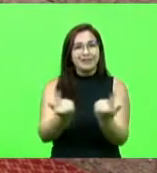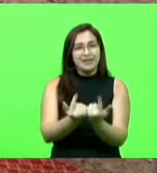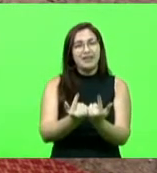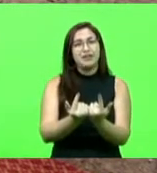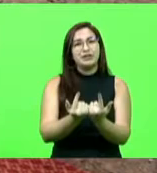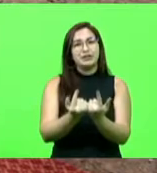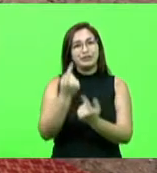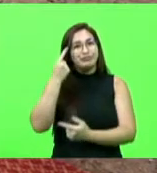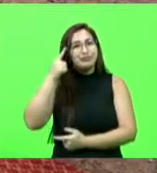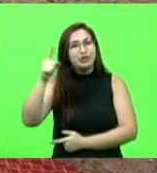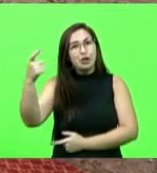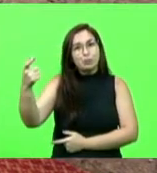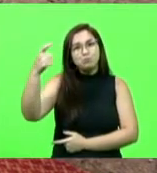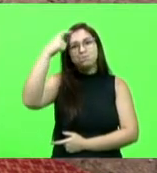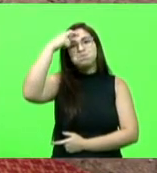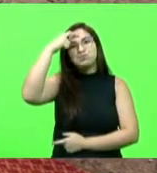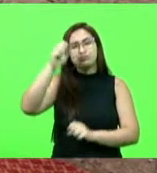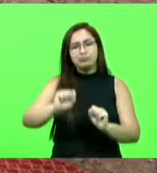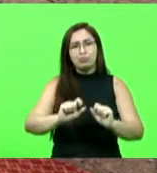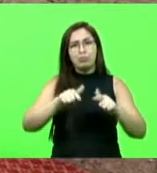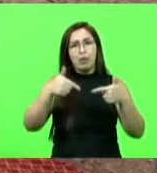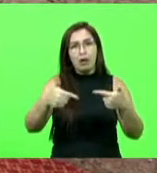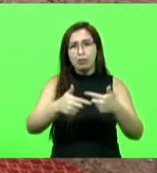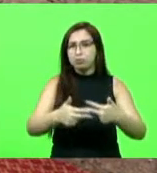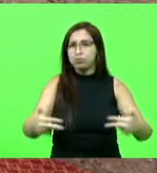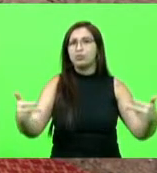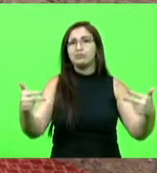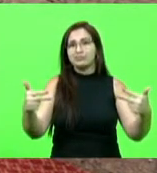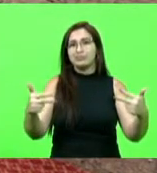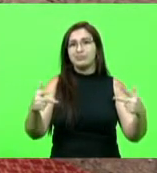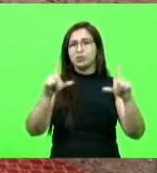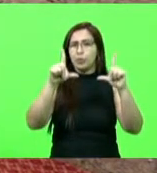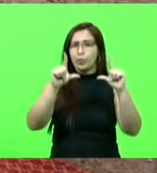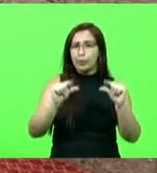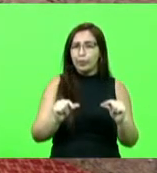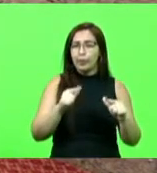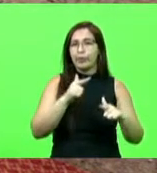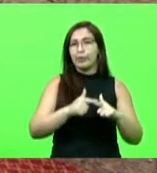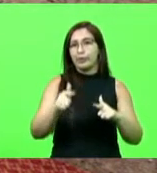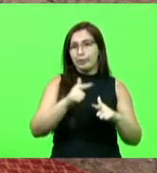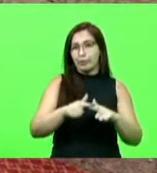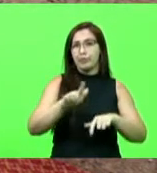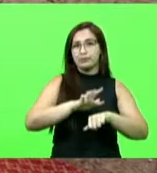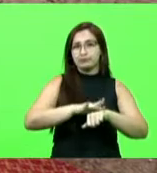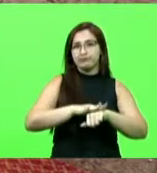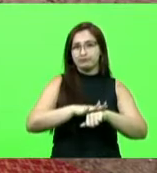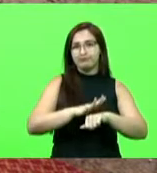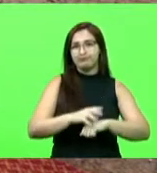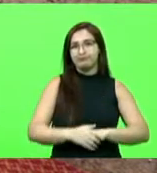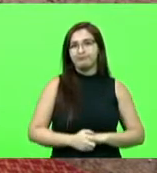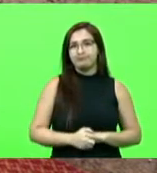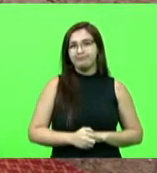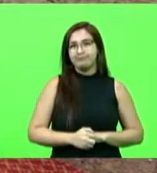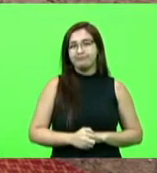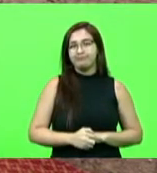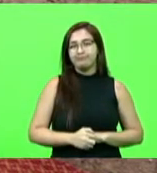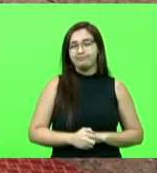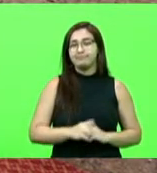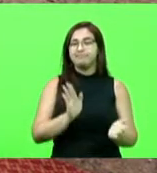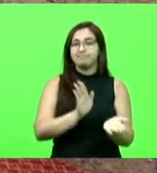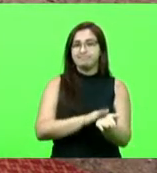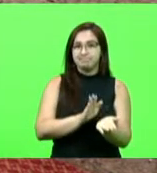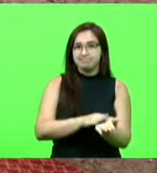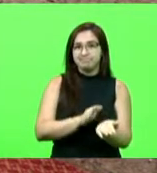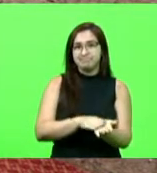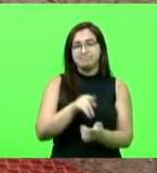de conscientização e ações para que venha minimizar os danos às situações de saúde das pessoas. Então, parabéns,